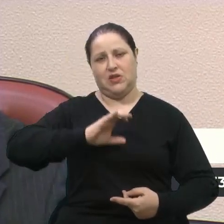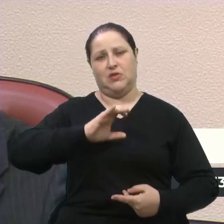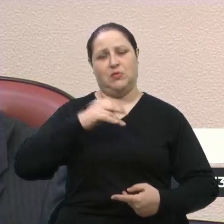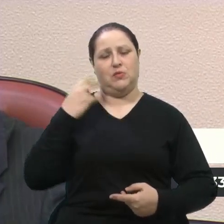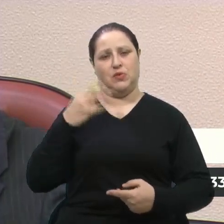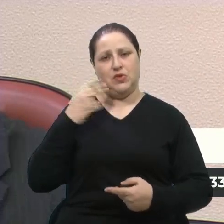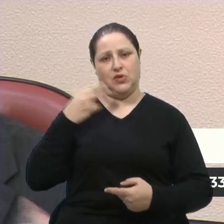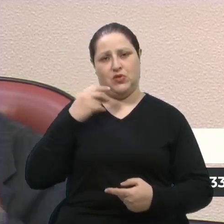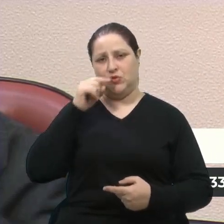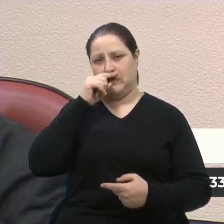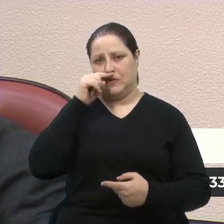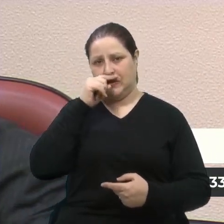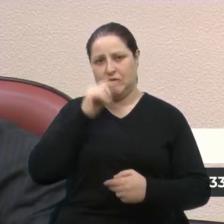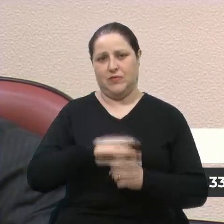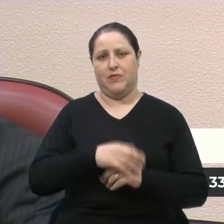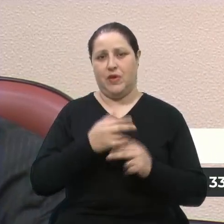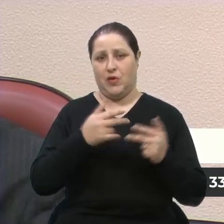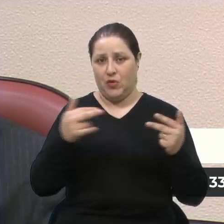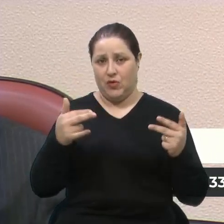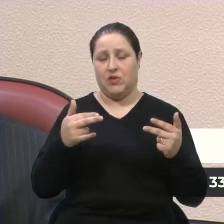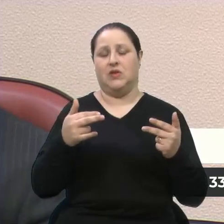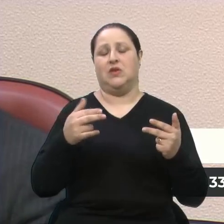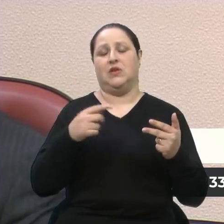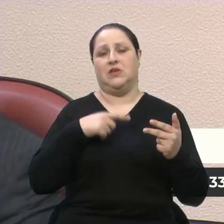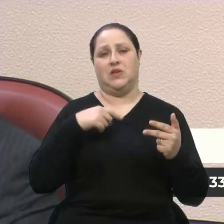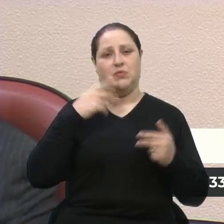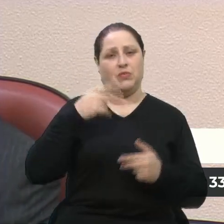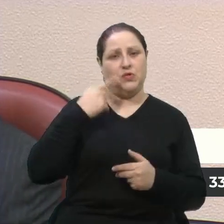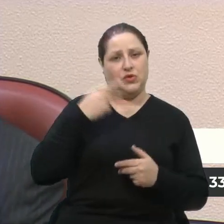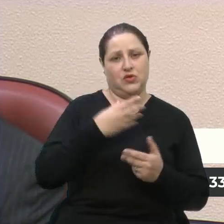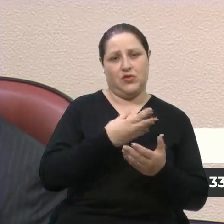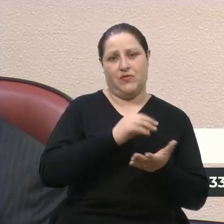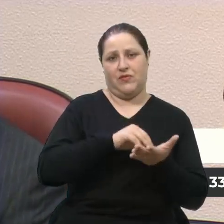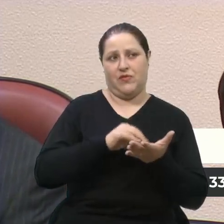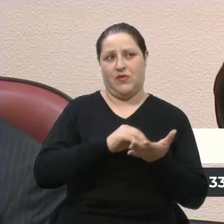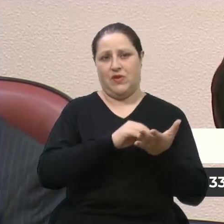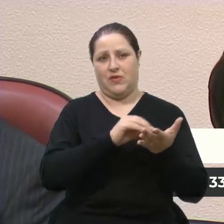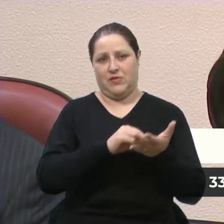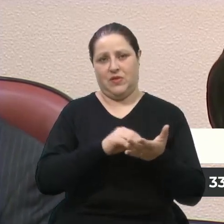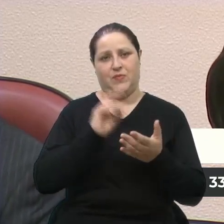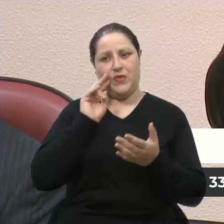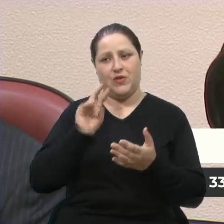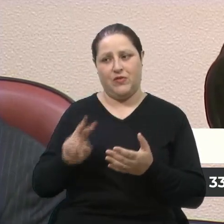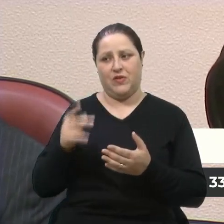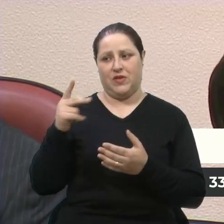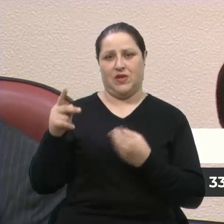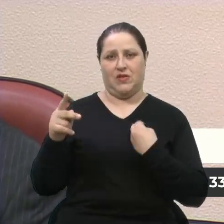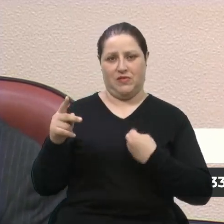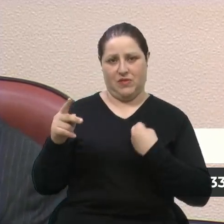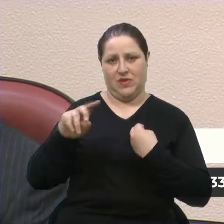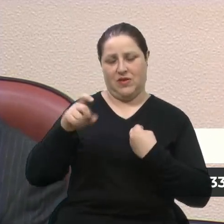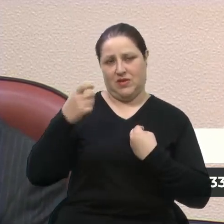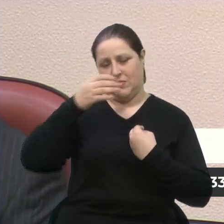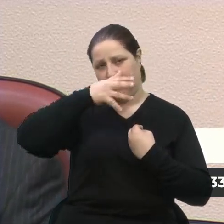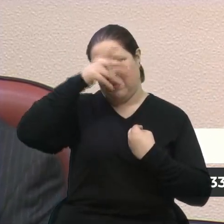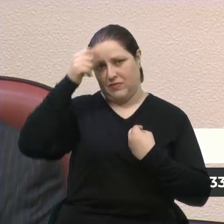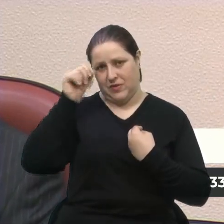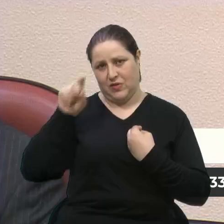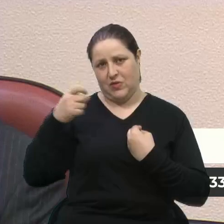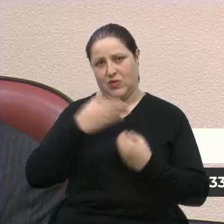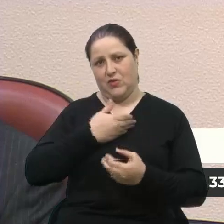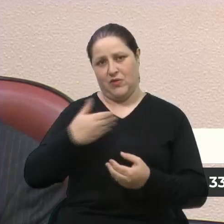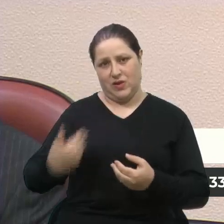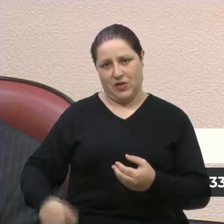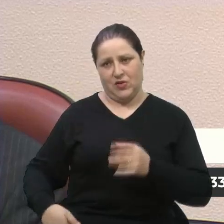muito e eu vi e vejo na pessoa do ex-prefeito e ex-governador José Ivo Sartori esse